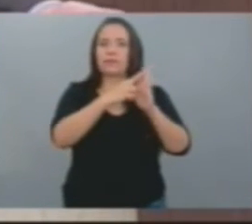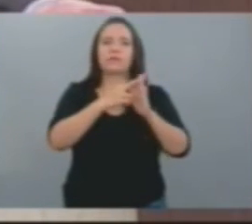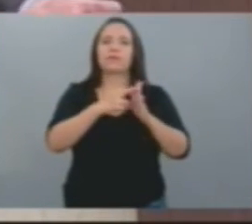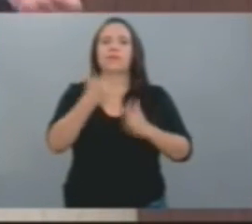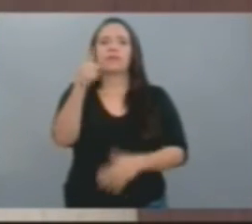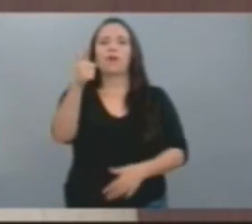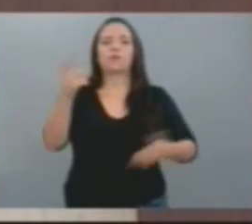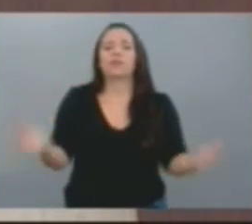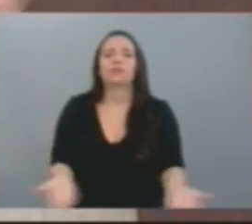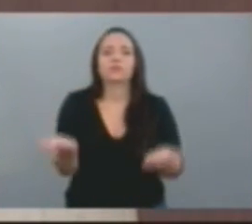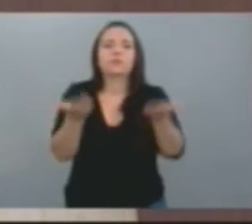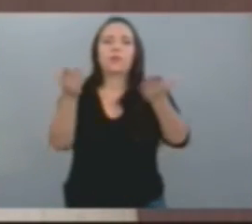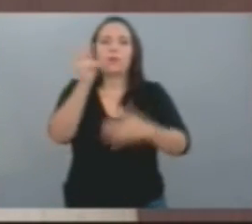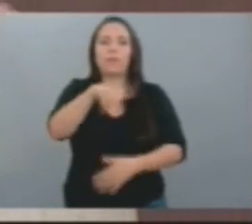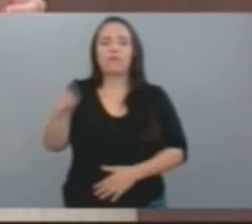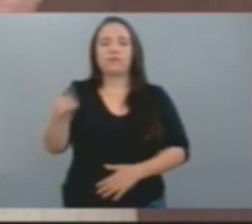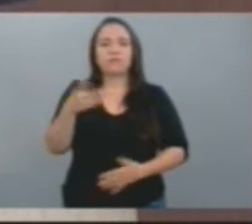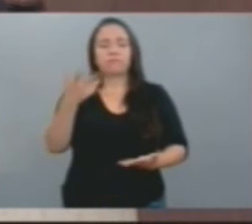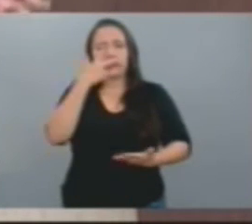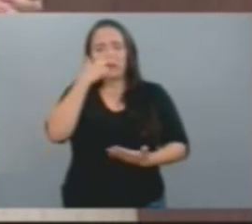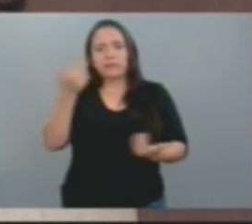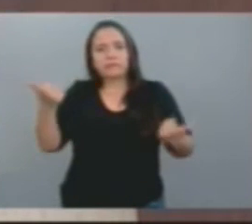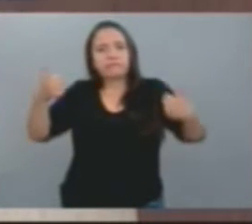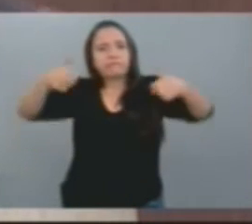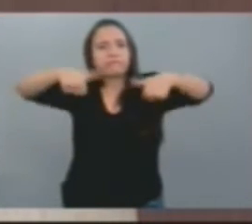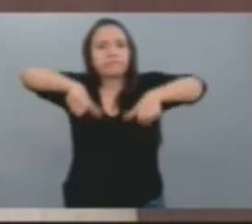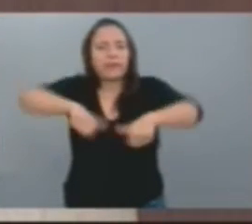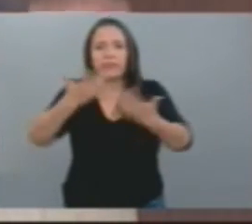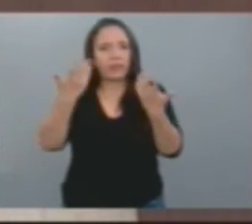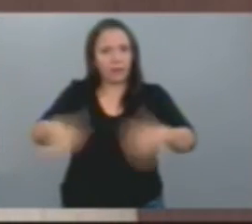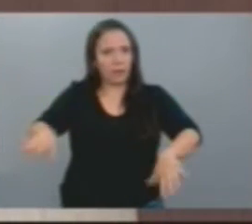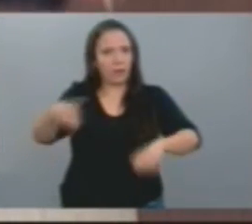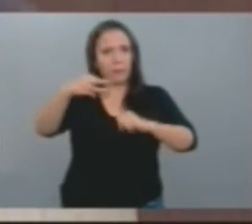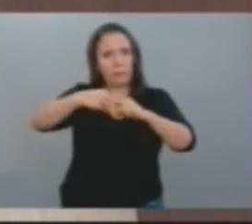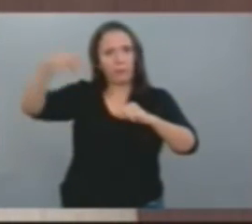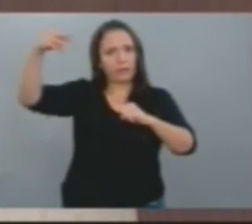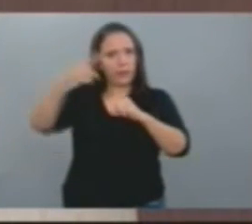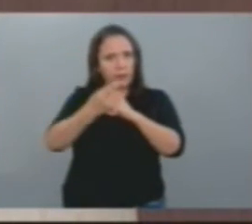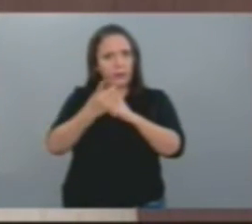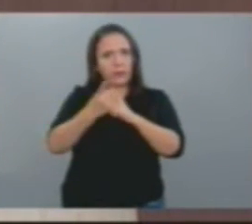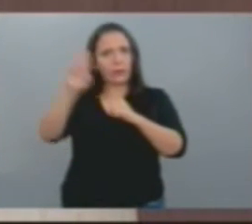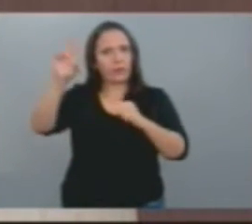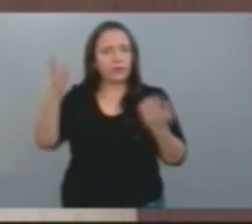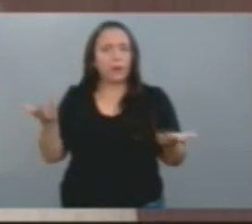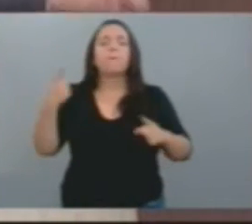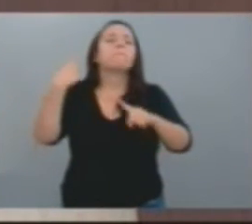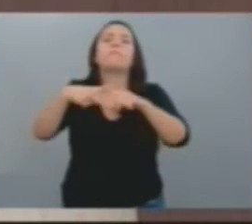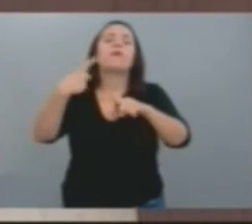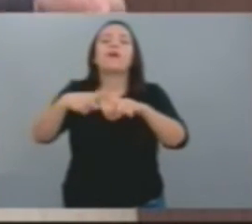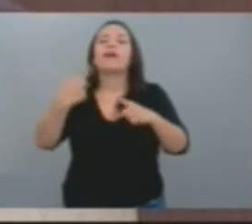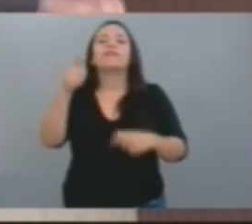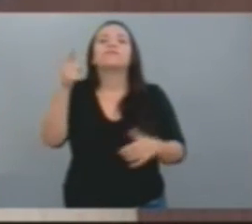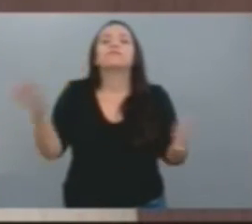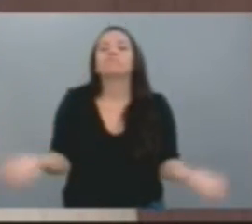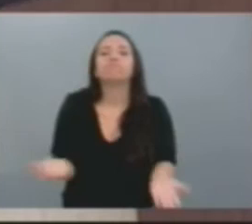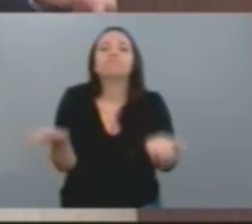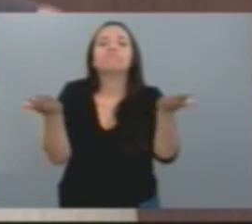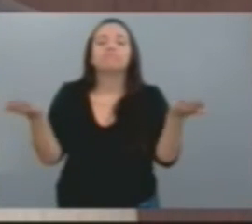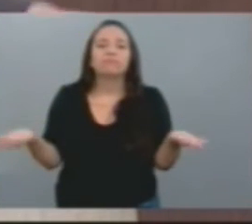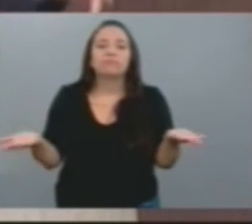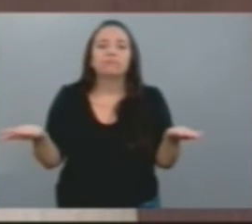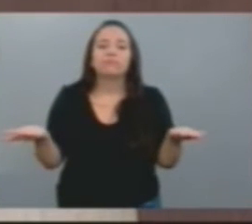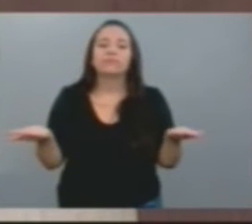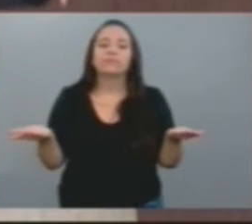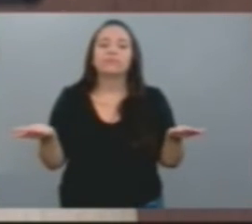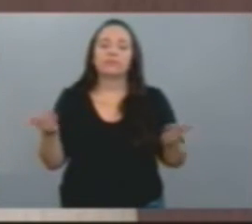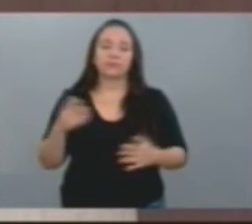desestimulando que os professores, portanto, façam mestrados e doutorados. Por que ele desestimula? Porque